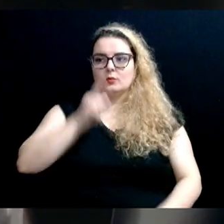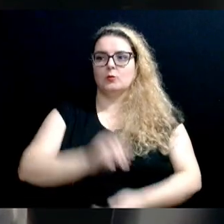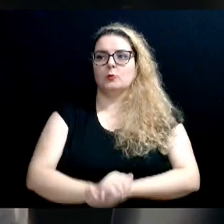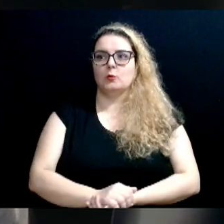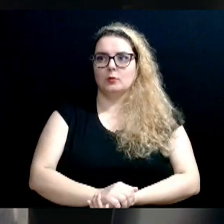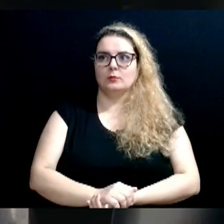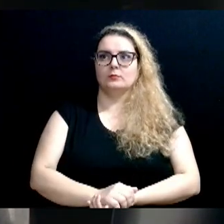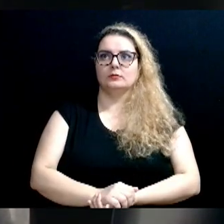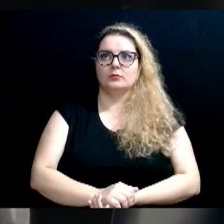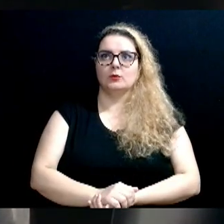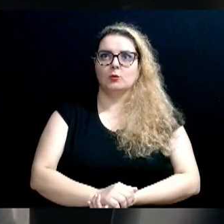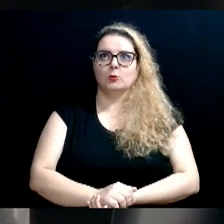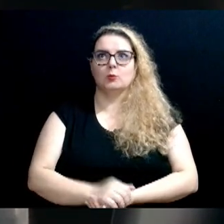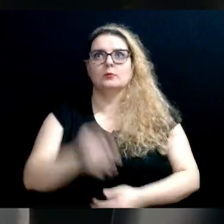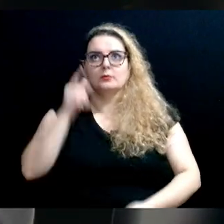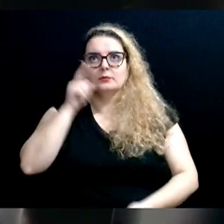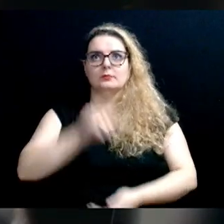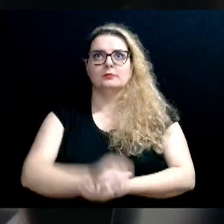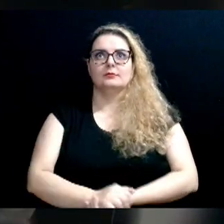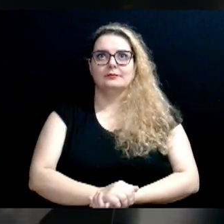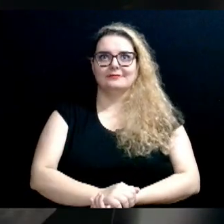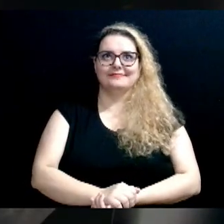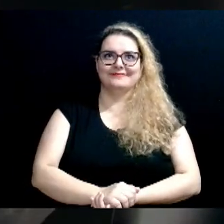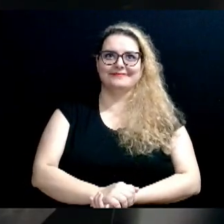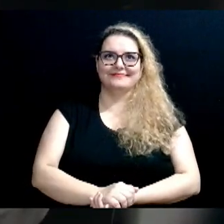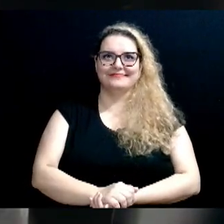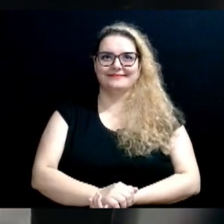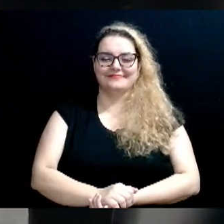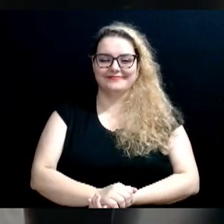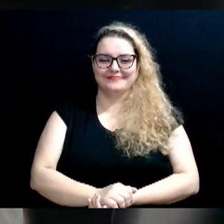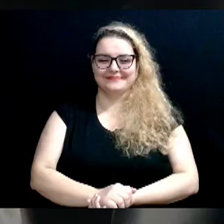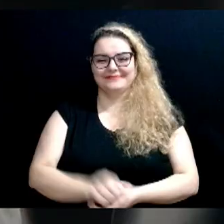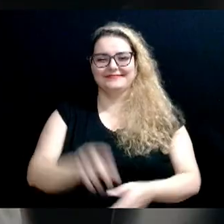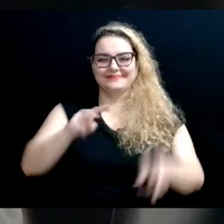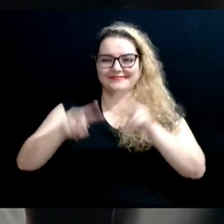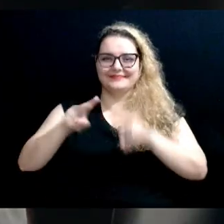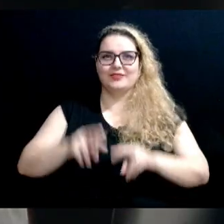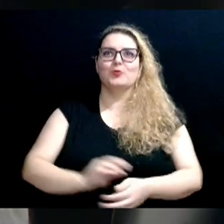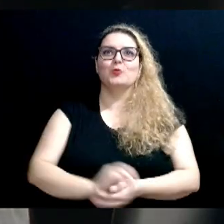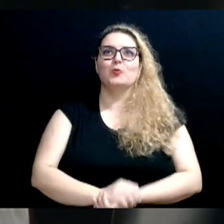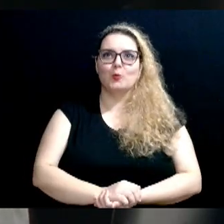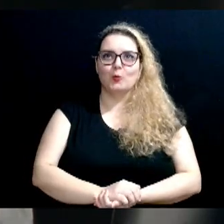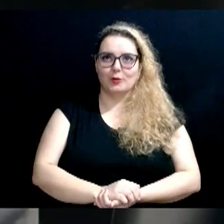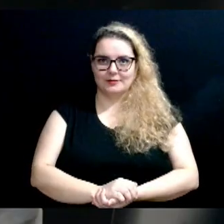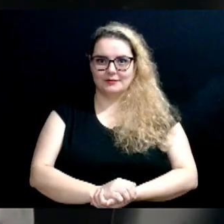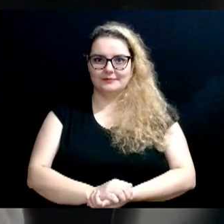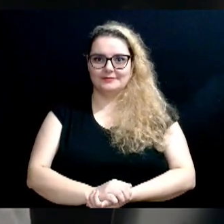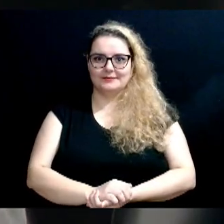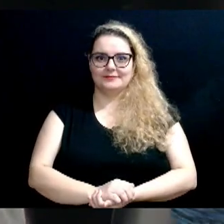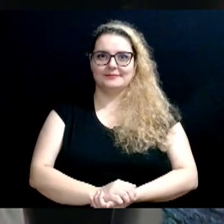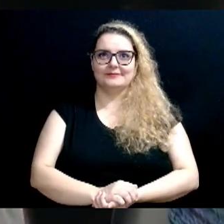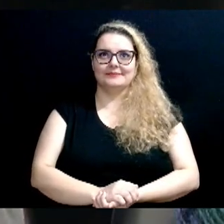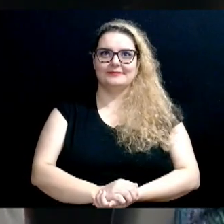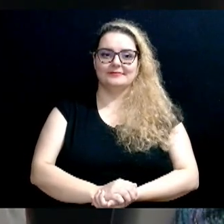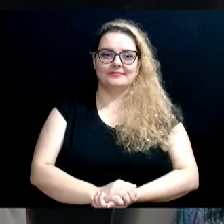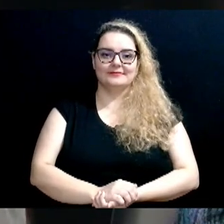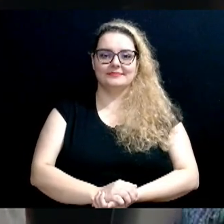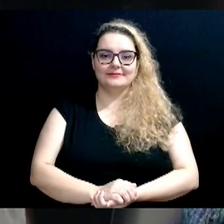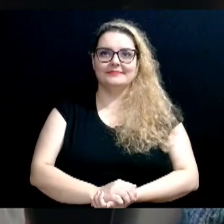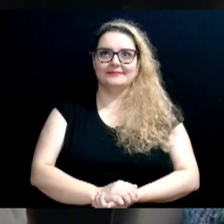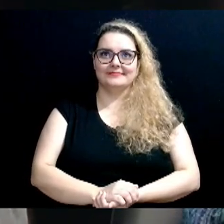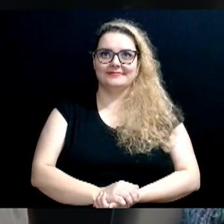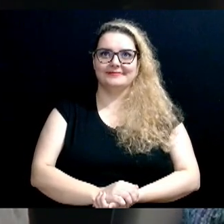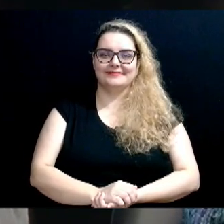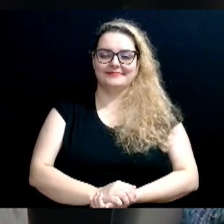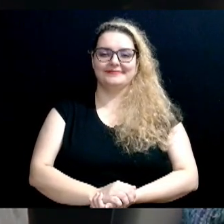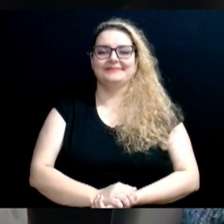tirar uma visão diferente daquele conjunto de dados. A Soraya, como especialista no assunto, está aqui para